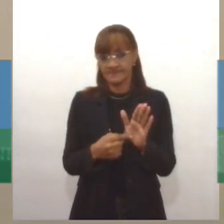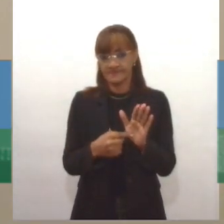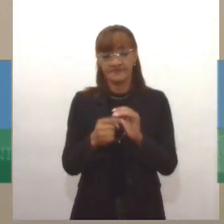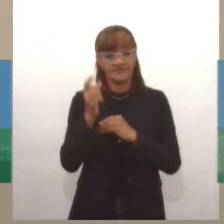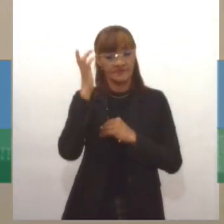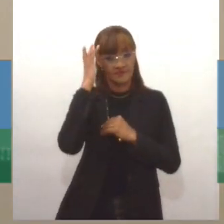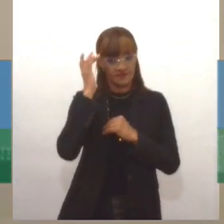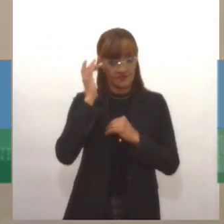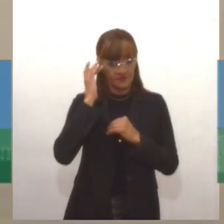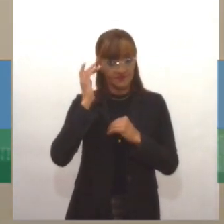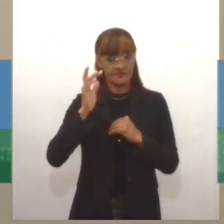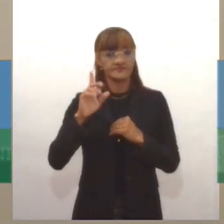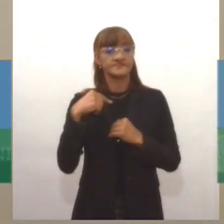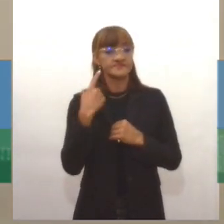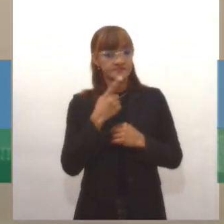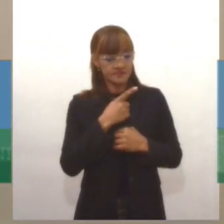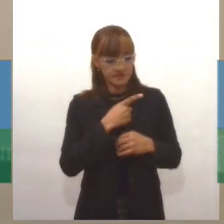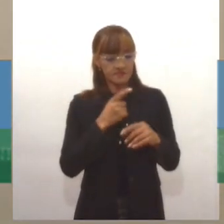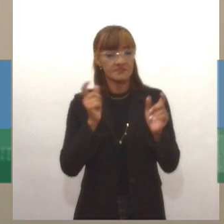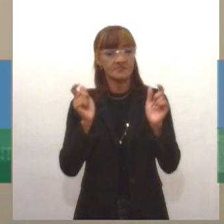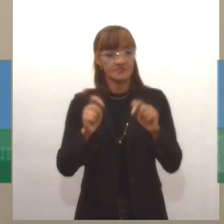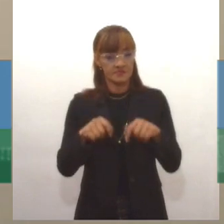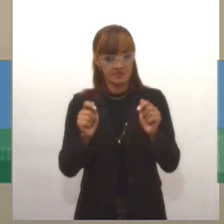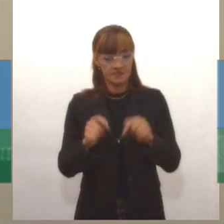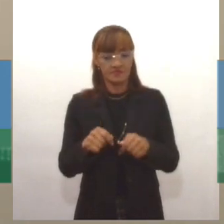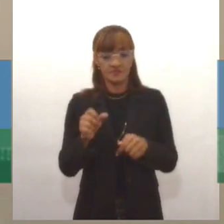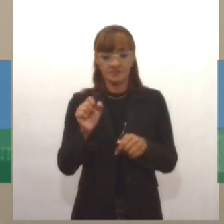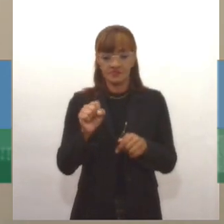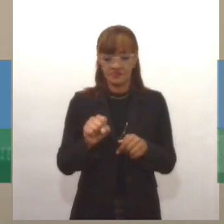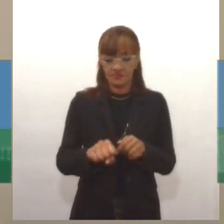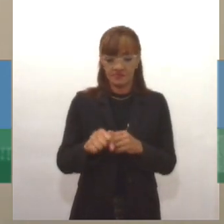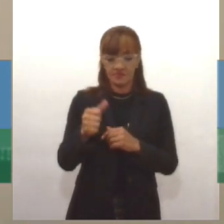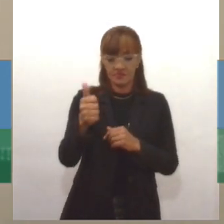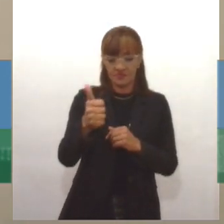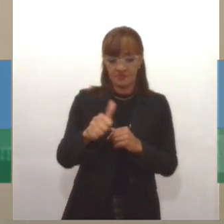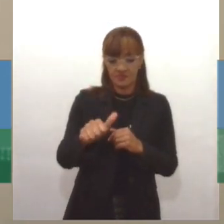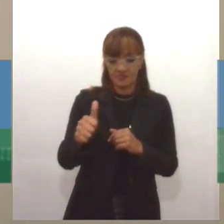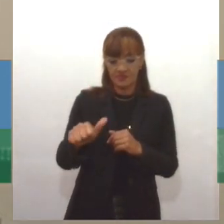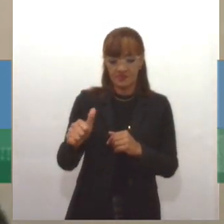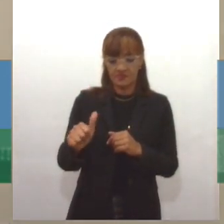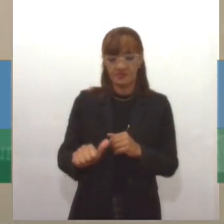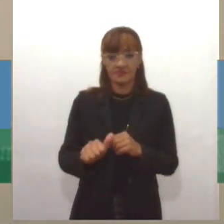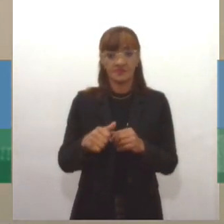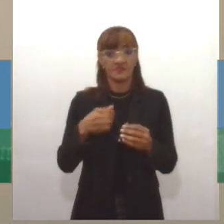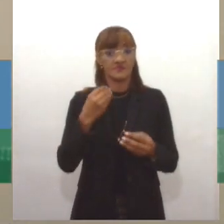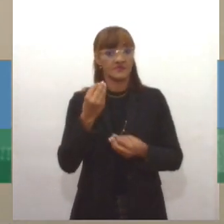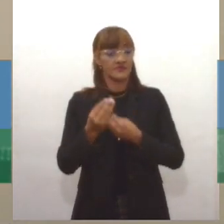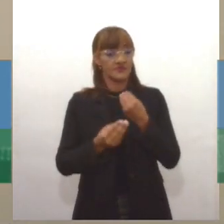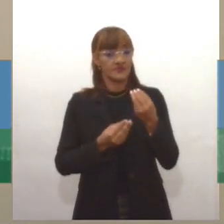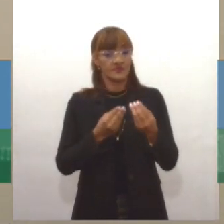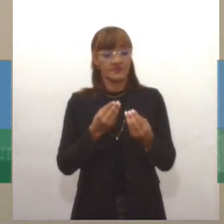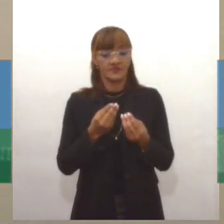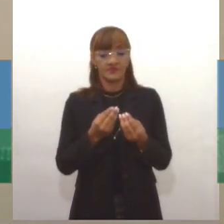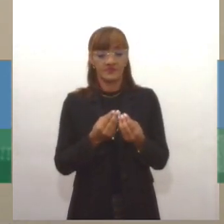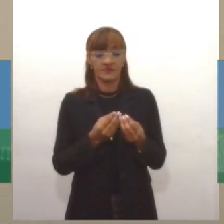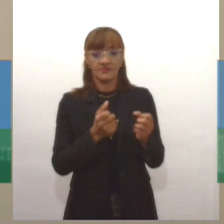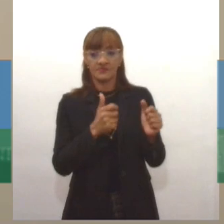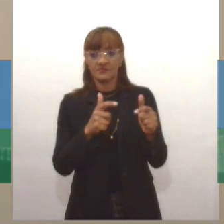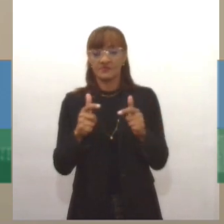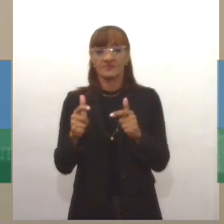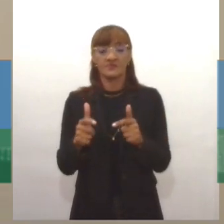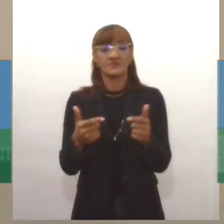e devemos analisar, atualizando essa visão para o cenário atual. Quais